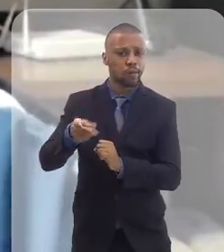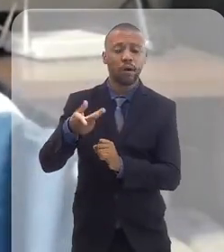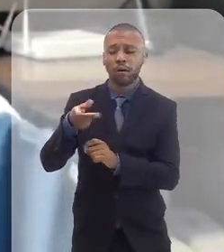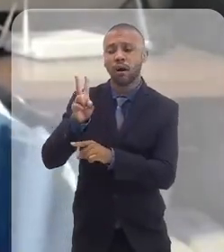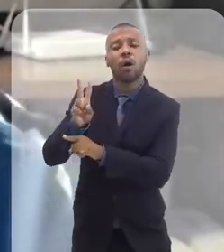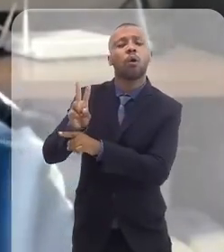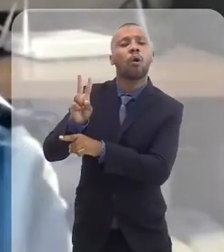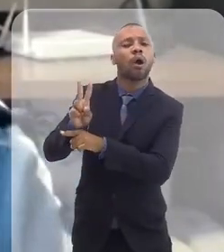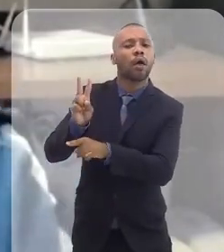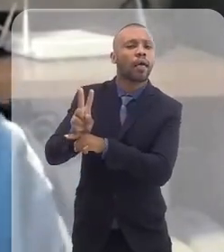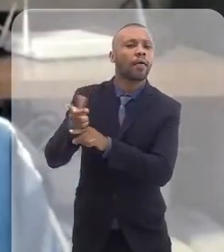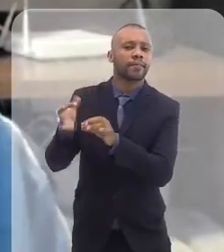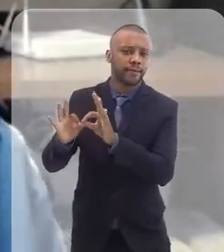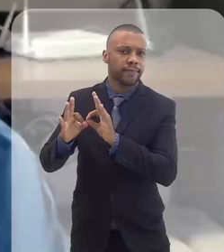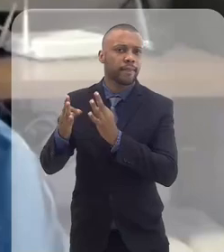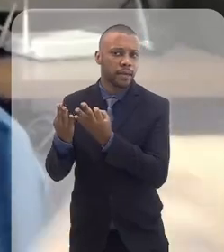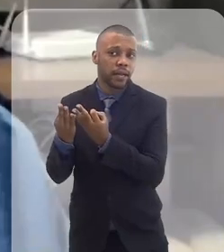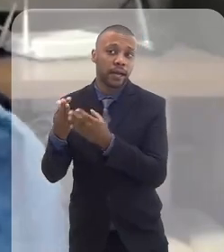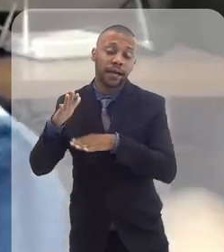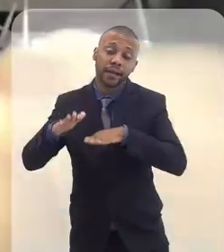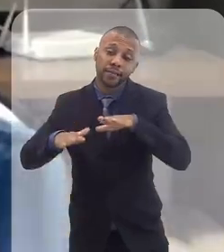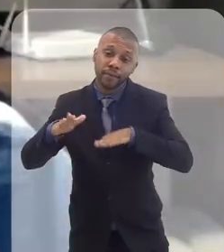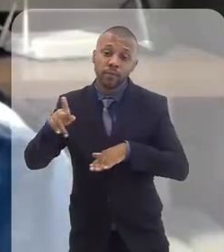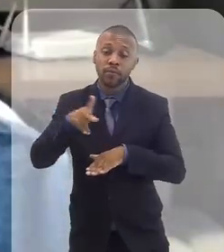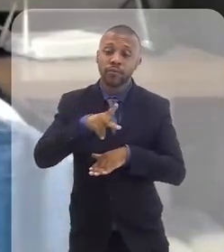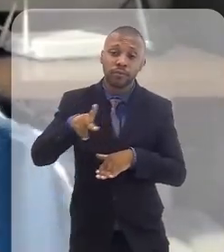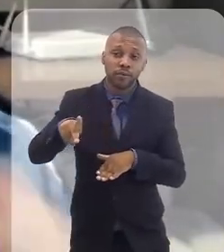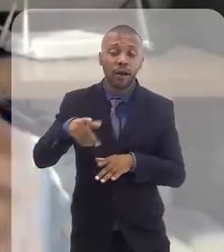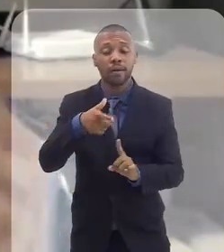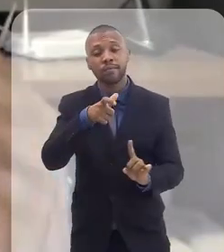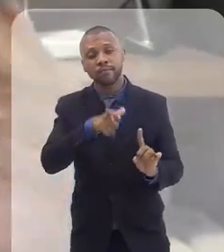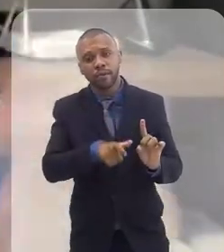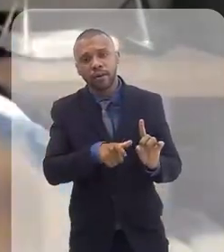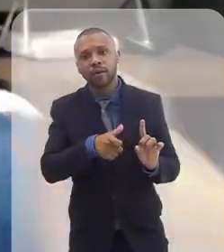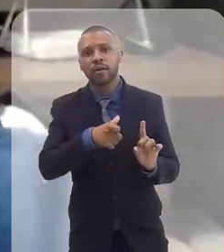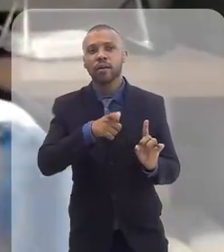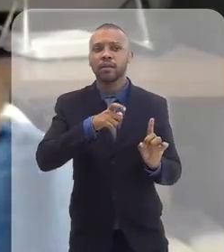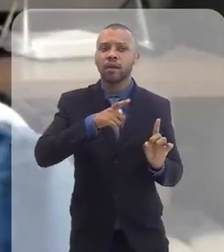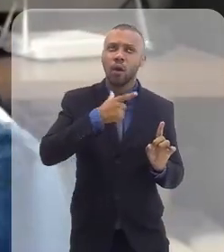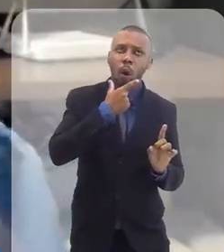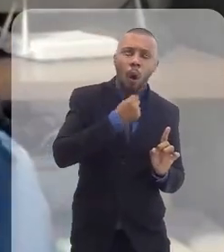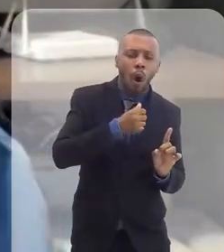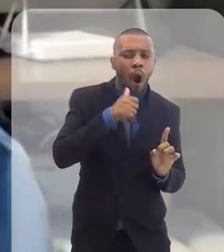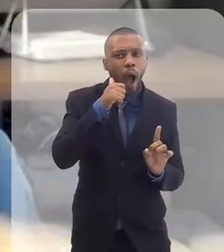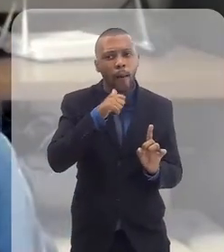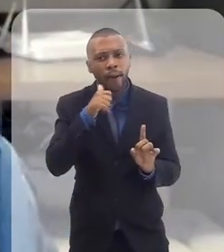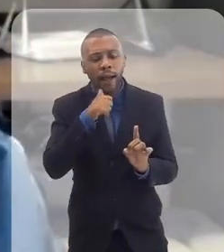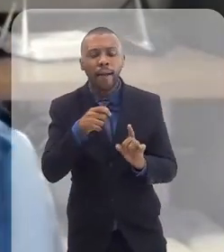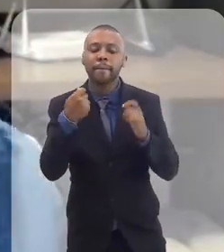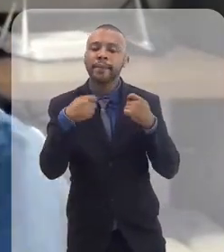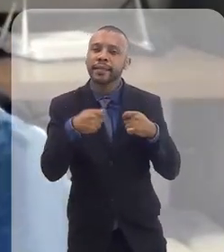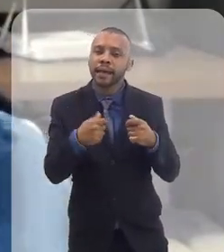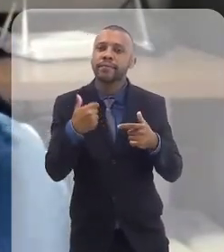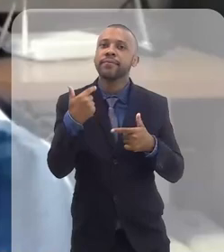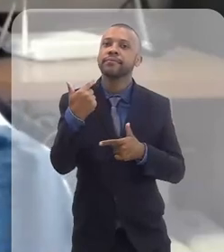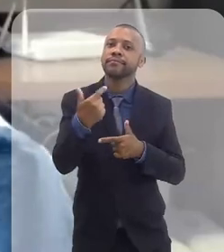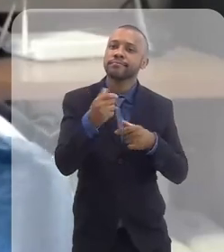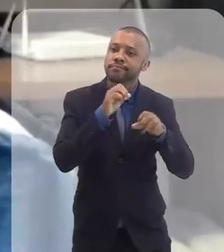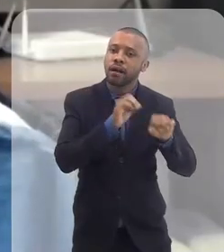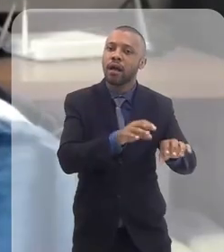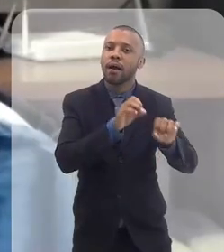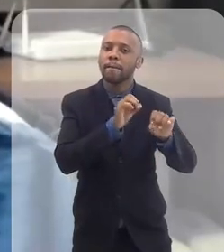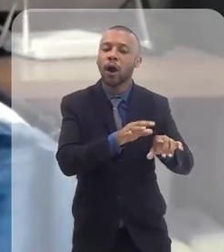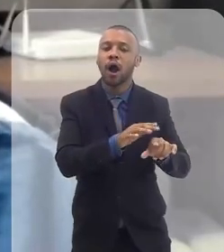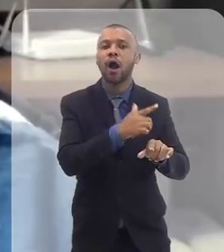se podia manter uma família. Porque antes o cara, o indivíduo, ou a mulher ou o homem, tinham que